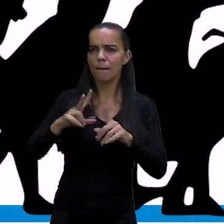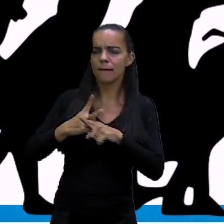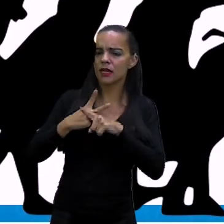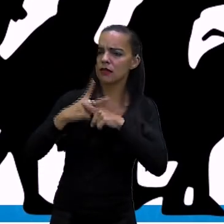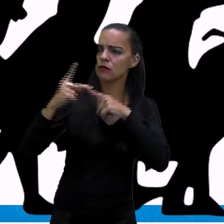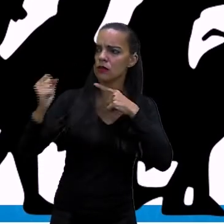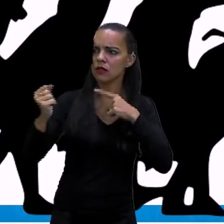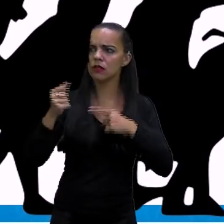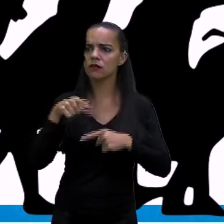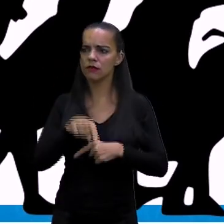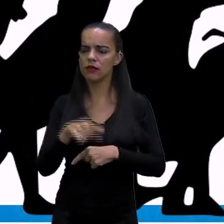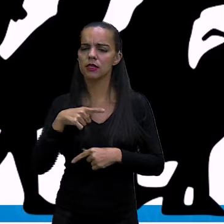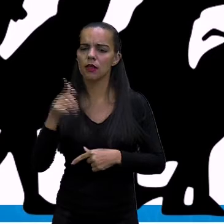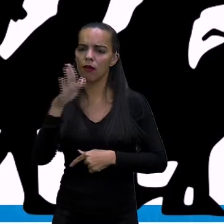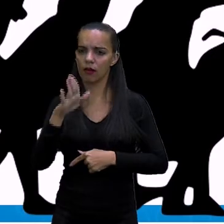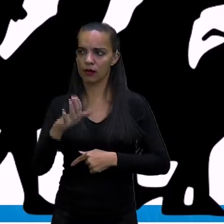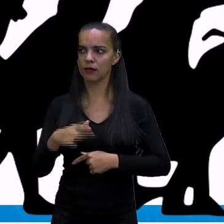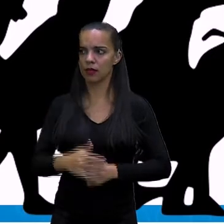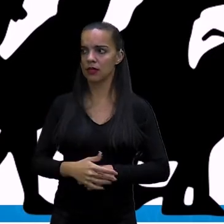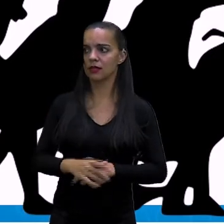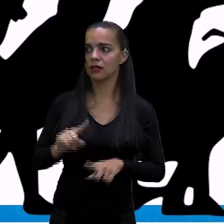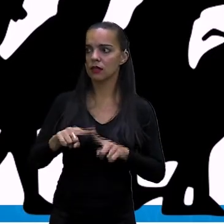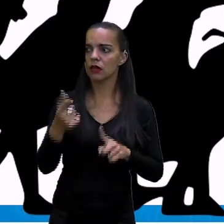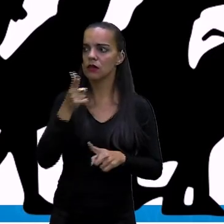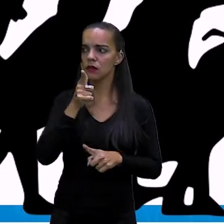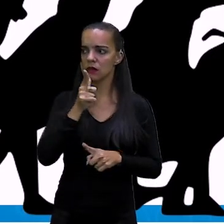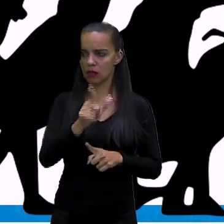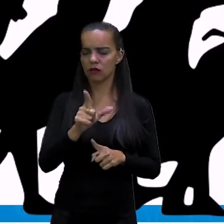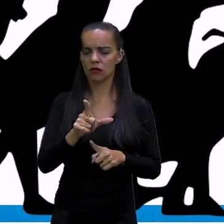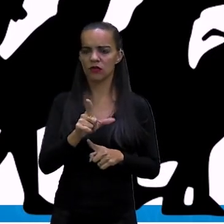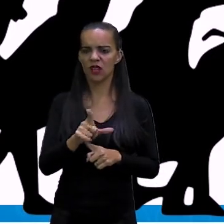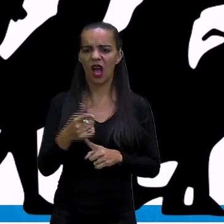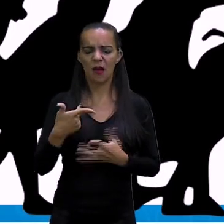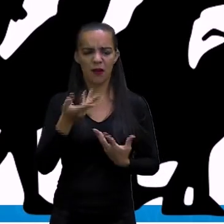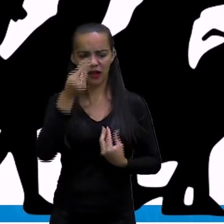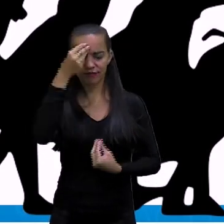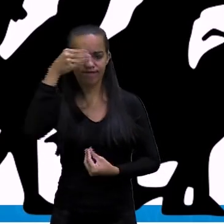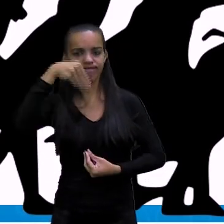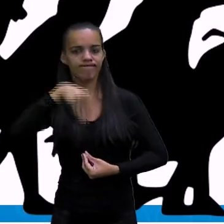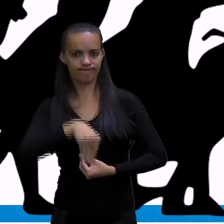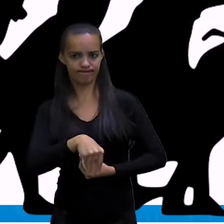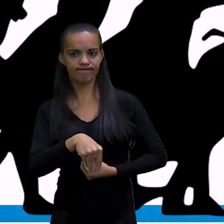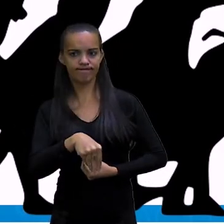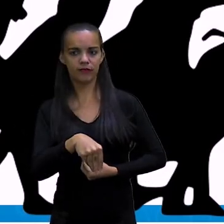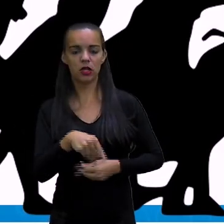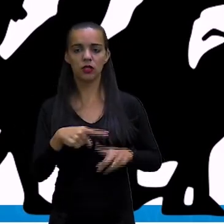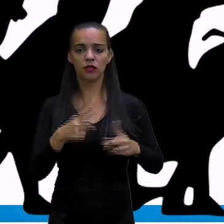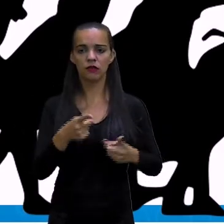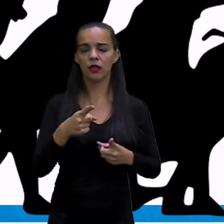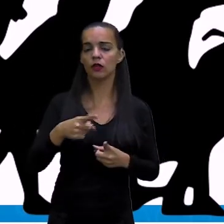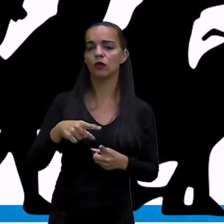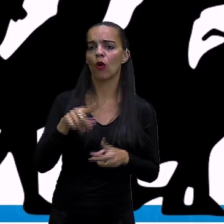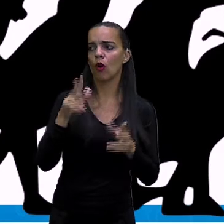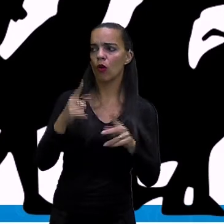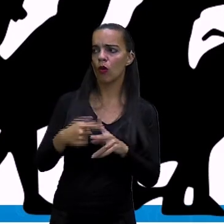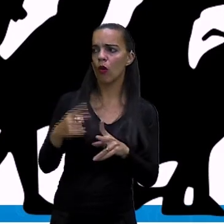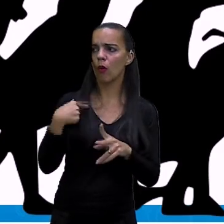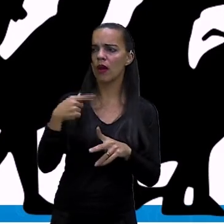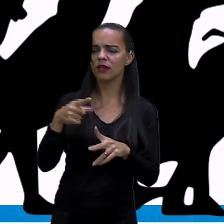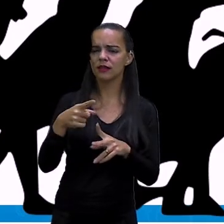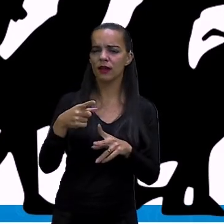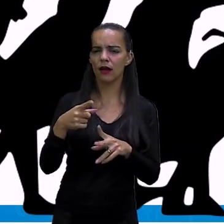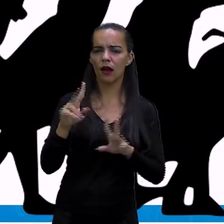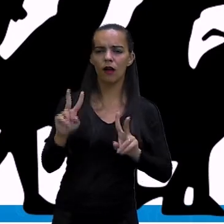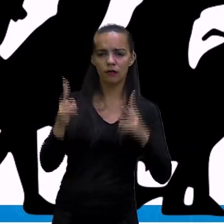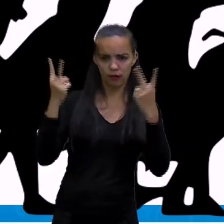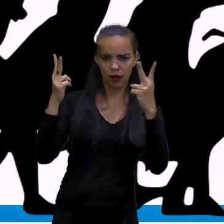vitória cisplatina, a imagem do Brasil ficava ainda mais desfavorável e cresciam as insatisfações populares contra o governo de Dom